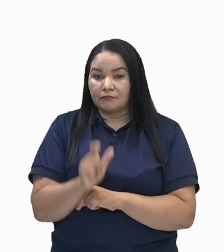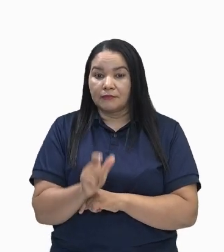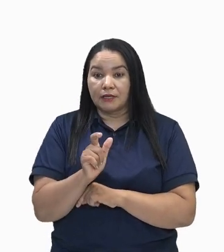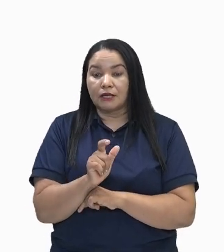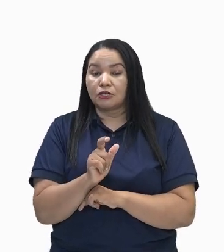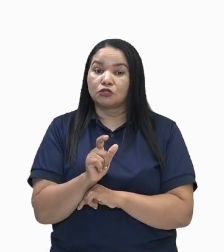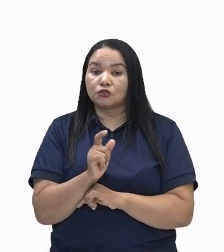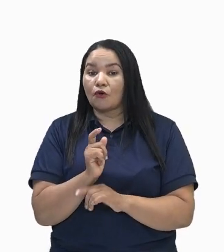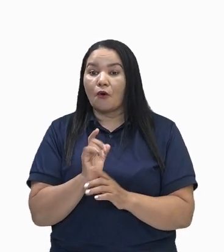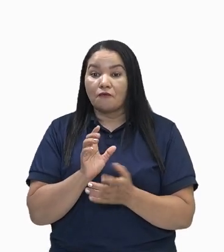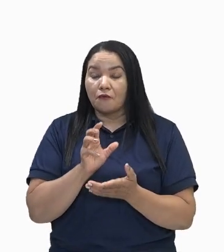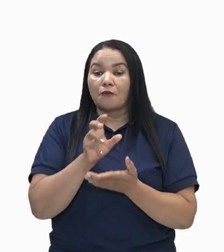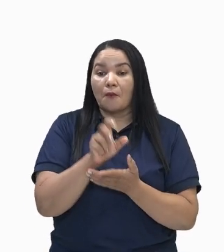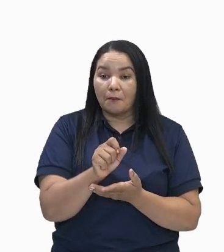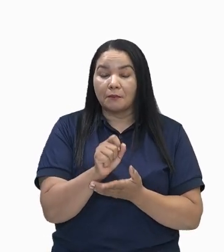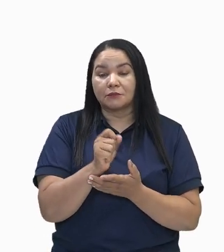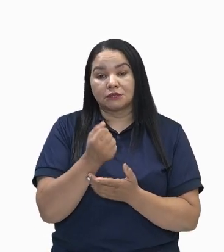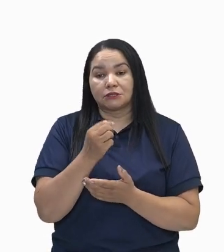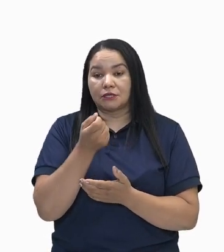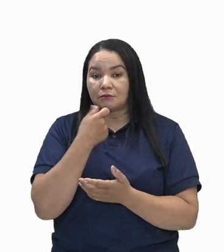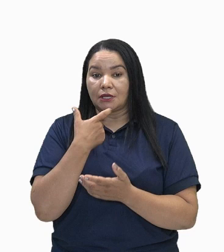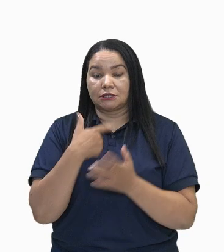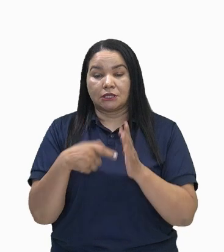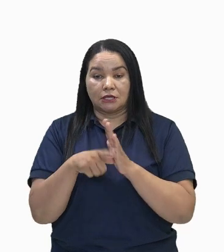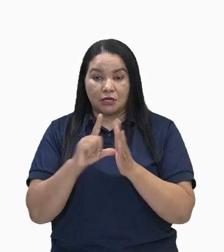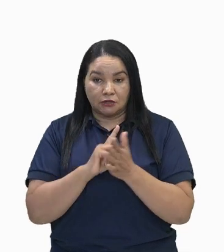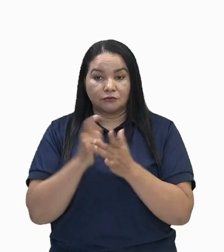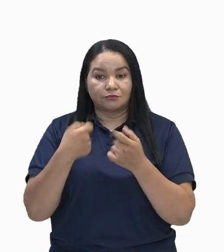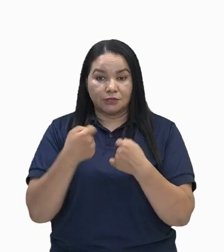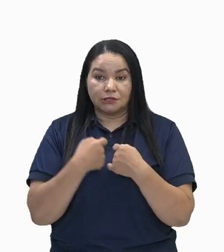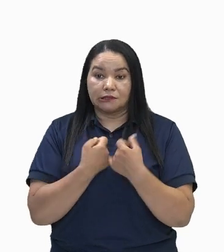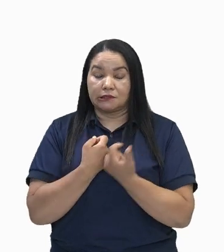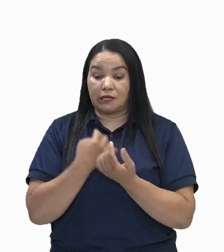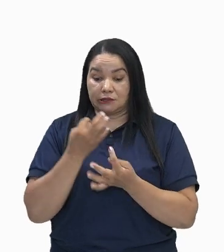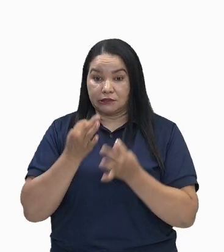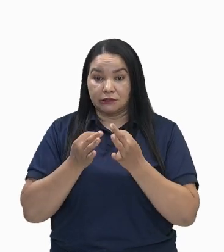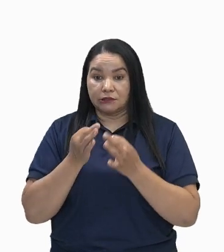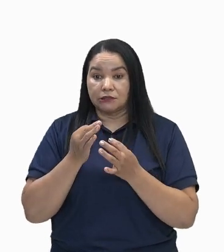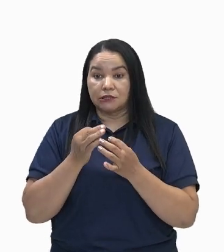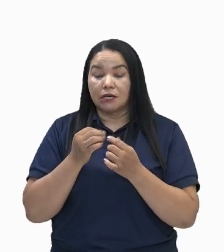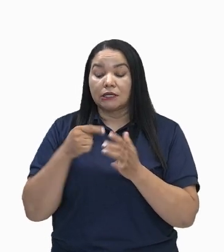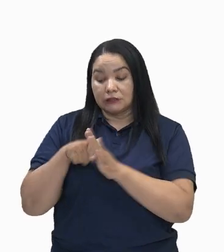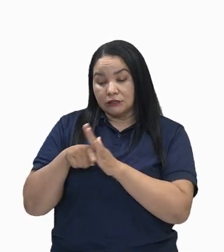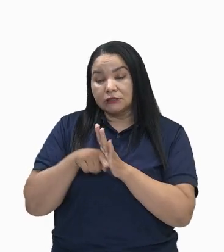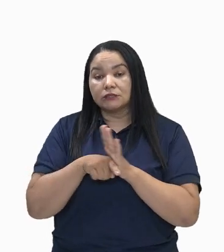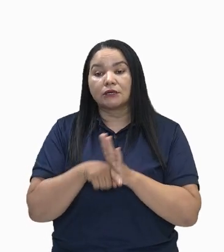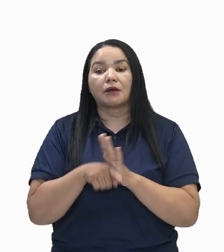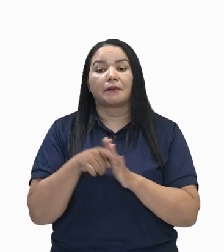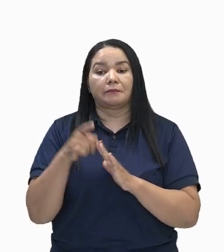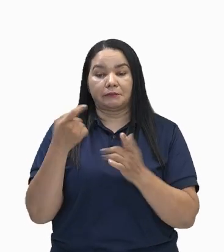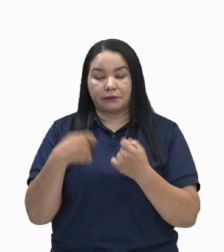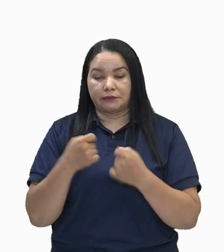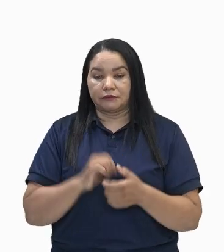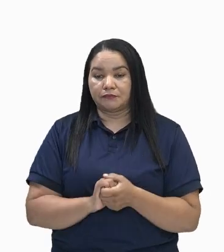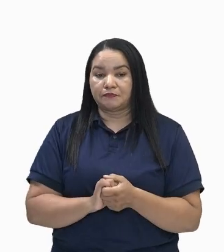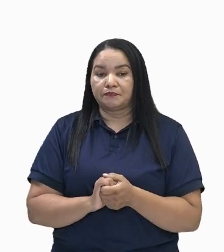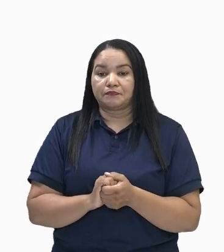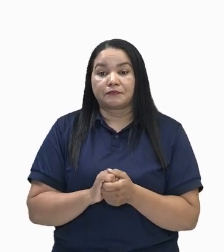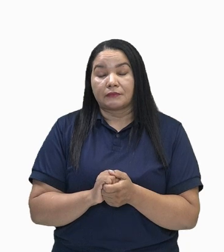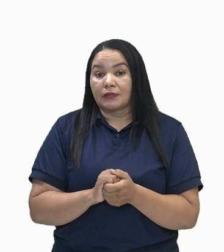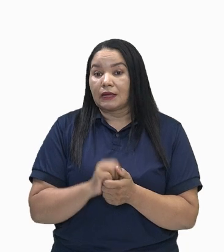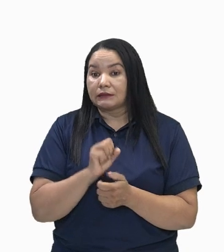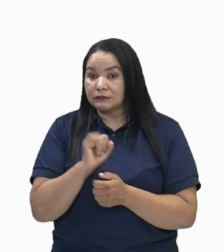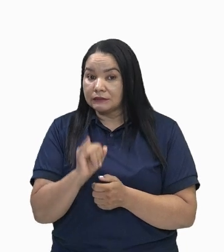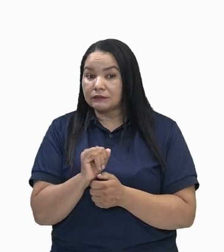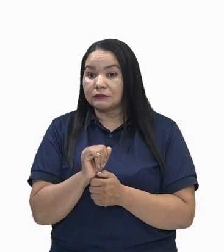dessa medicação, antes ela tem que fazer a testagem, certo? Então, com isso, a testagem